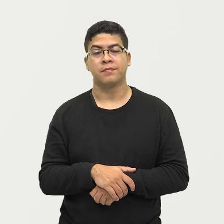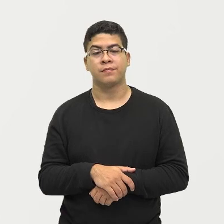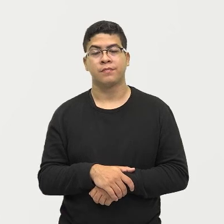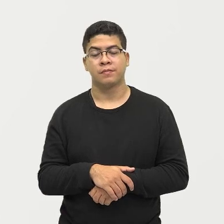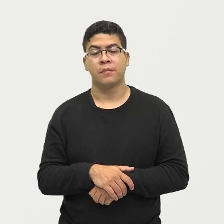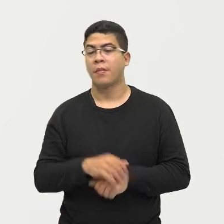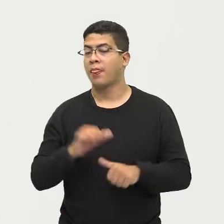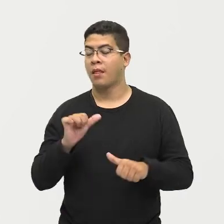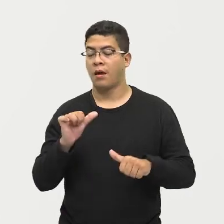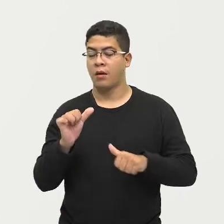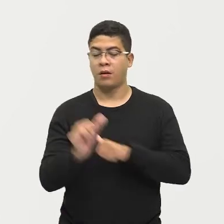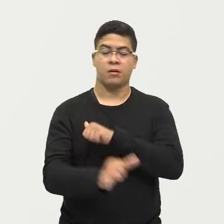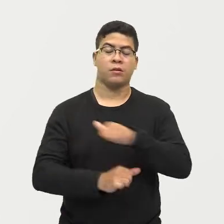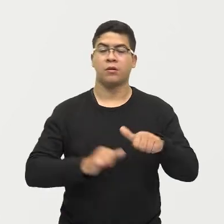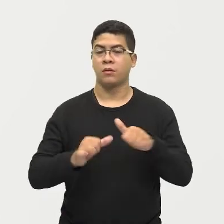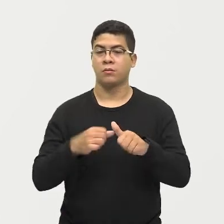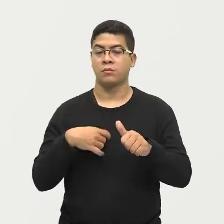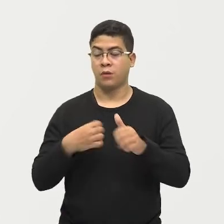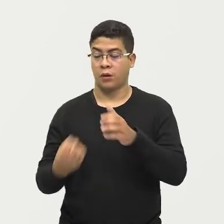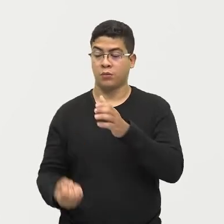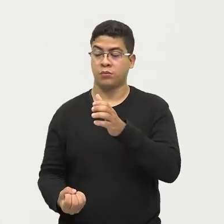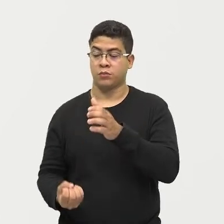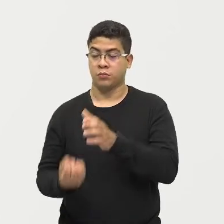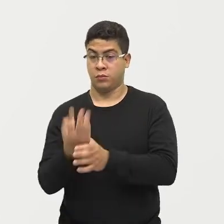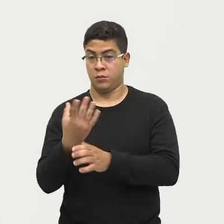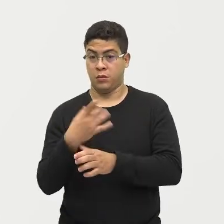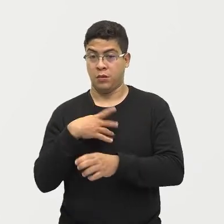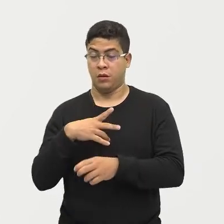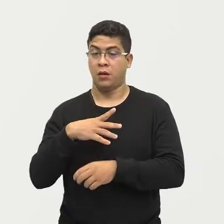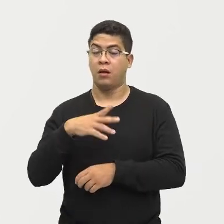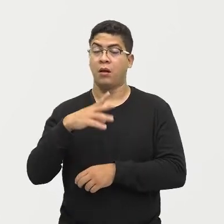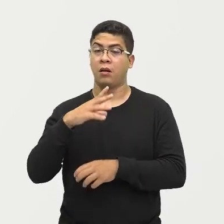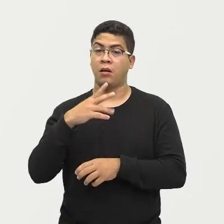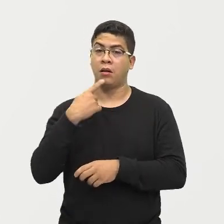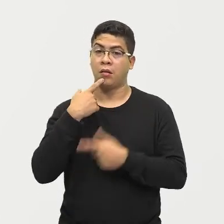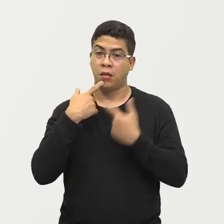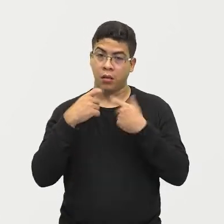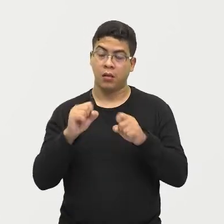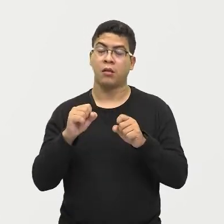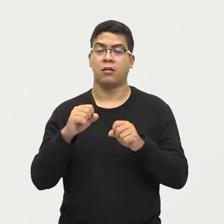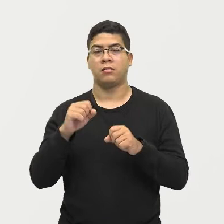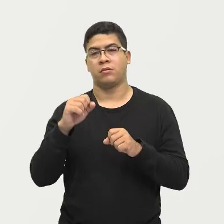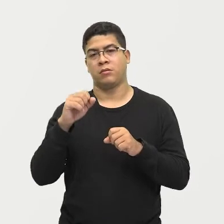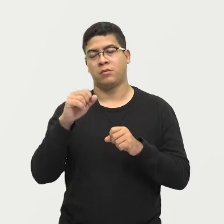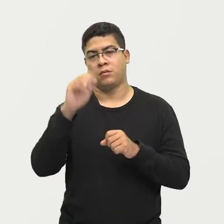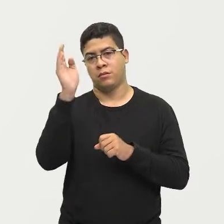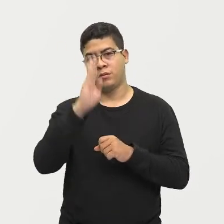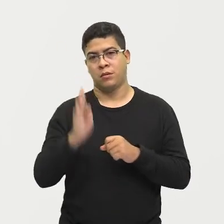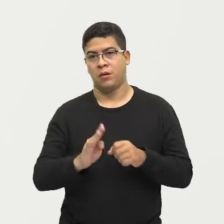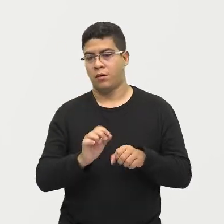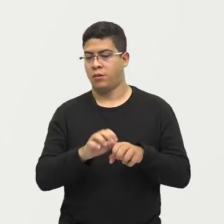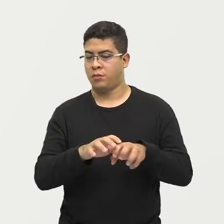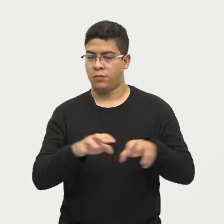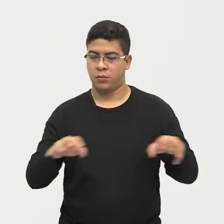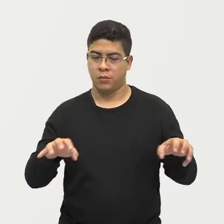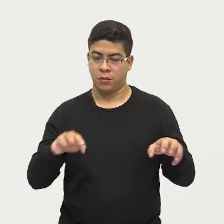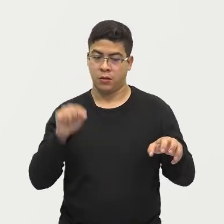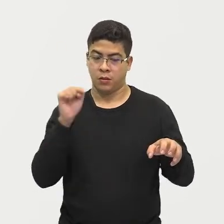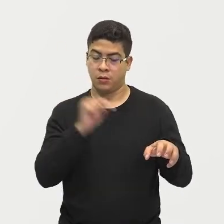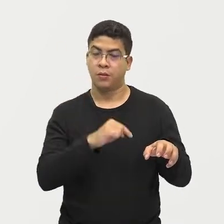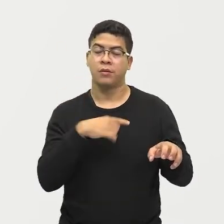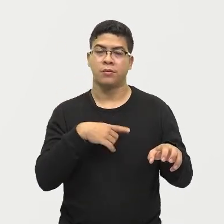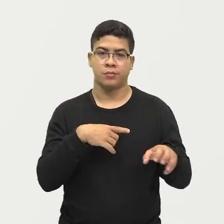essa criação da língua brasileira, que romperia com a língua portuguesa, entretanto, uma das suas